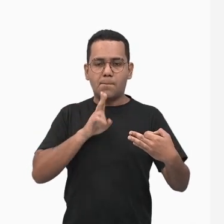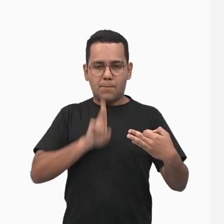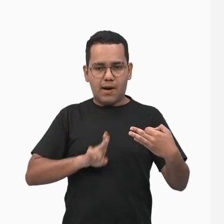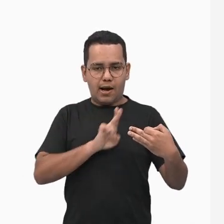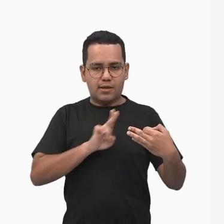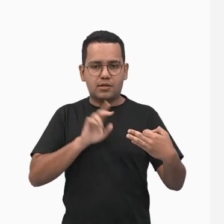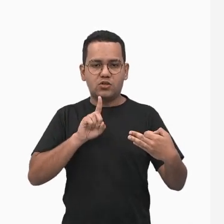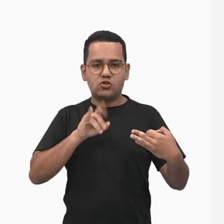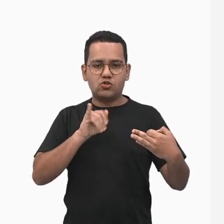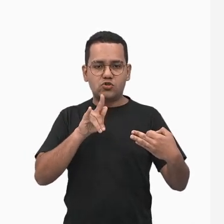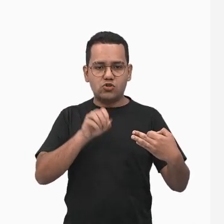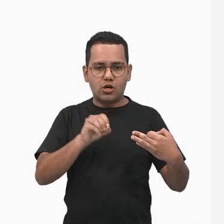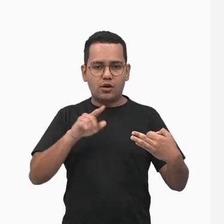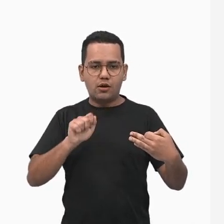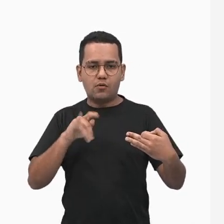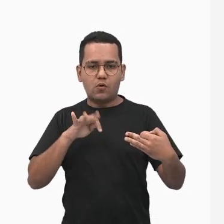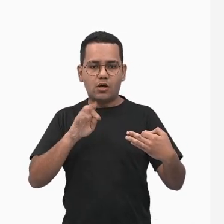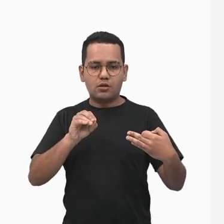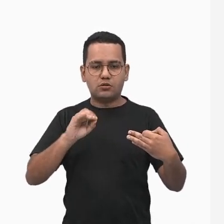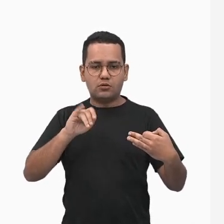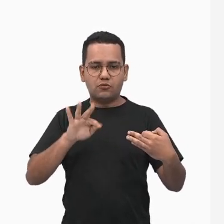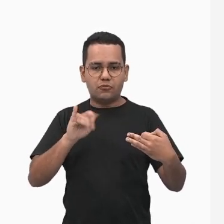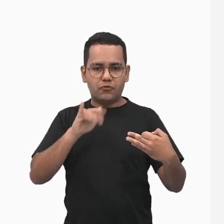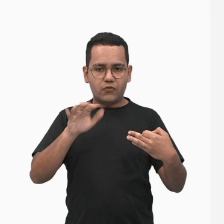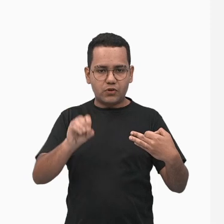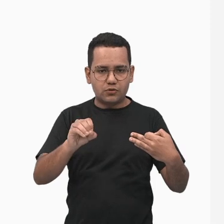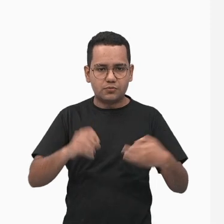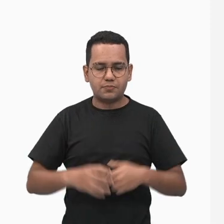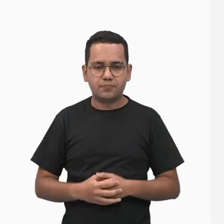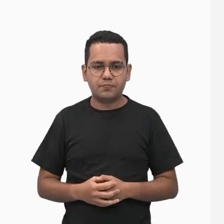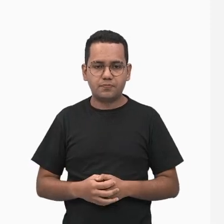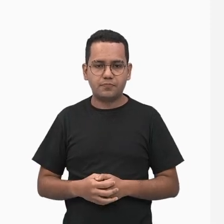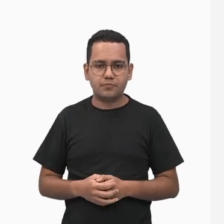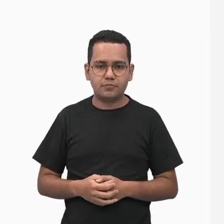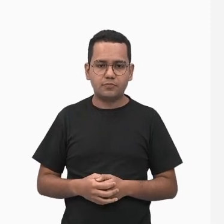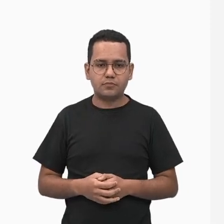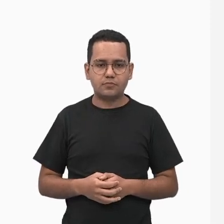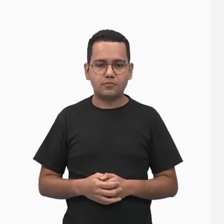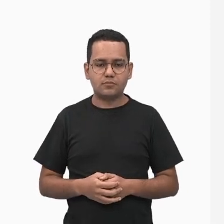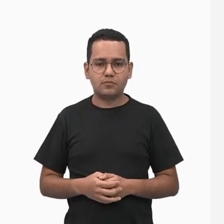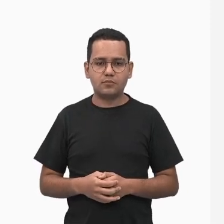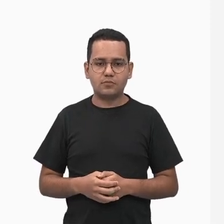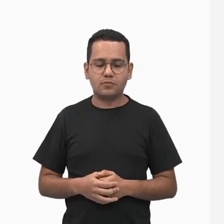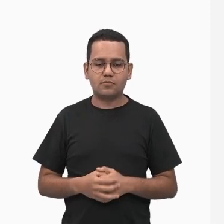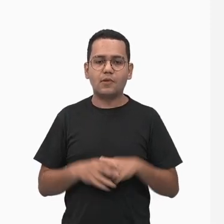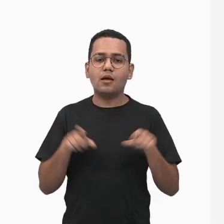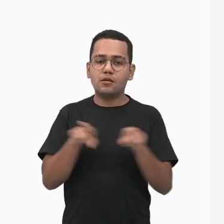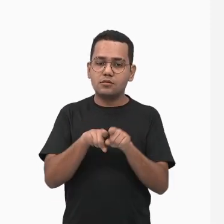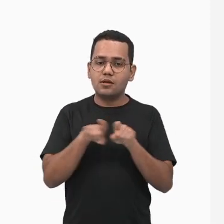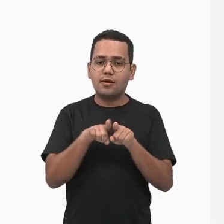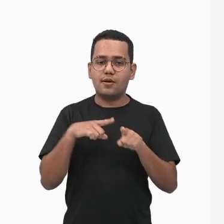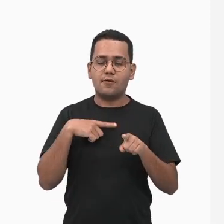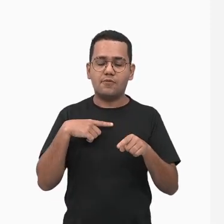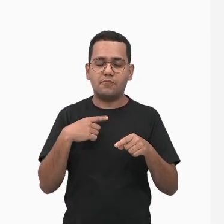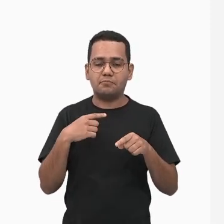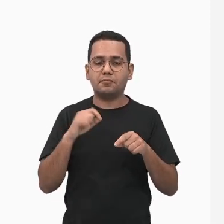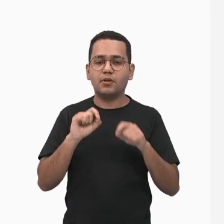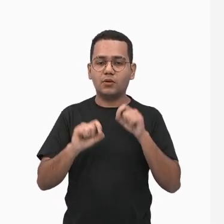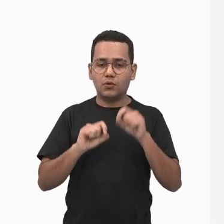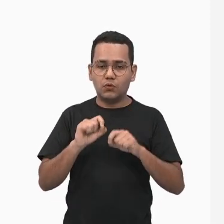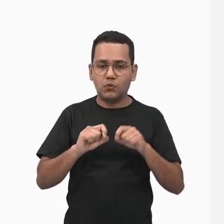agrupamentos de mais de 5 pessoas, já se torna aí uma rebelião, então vão